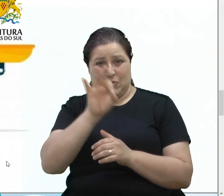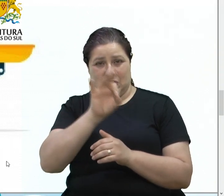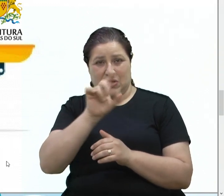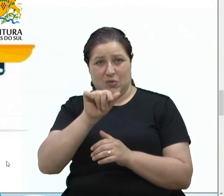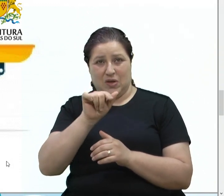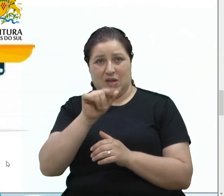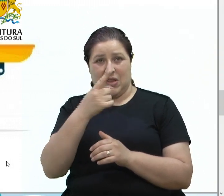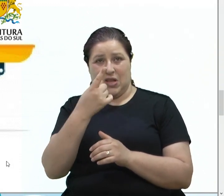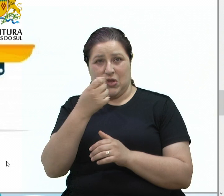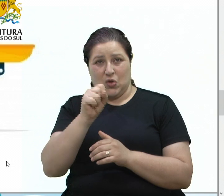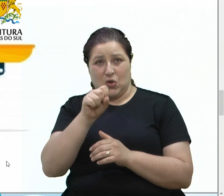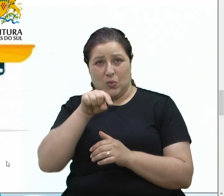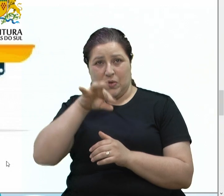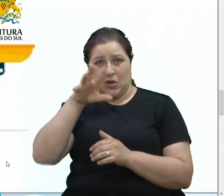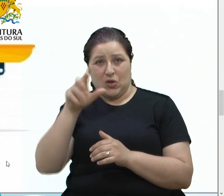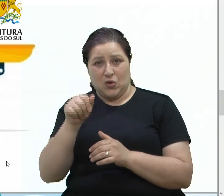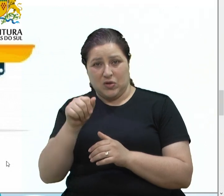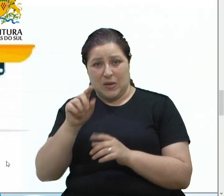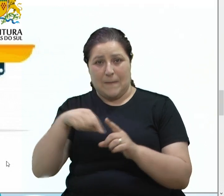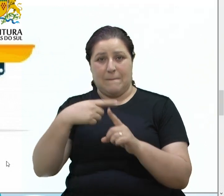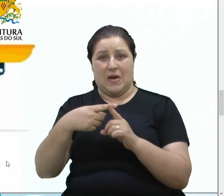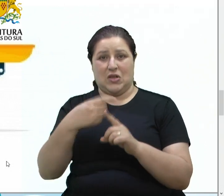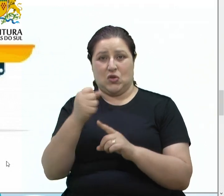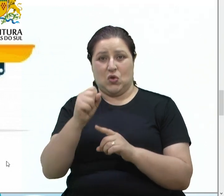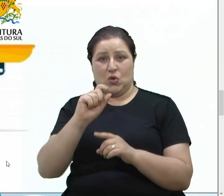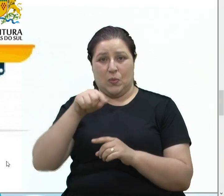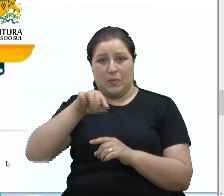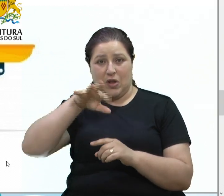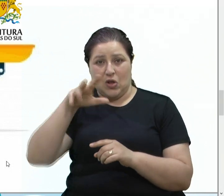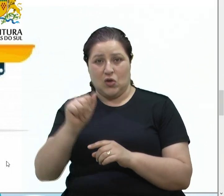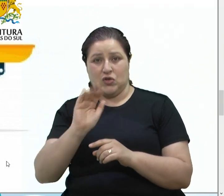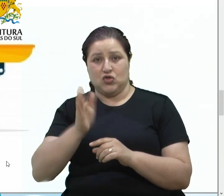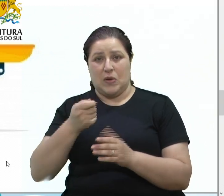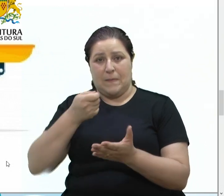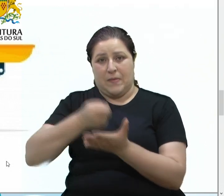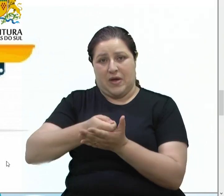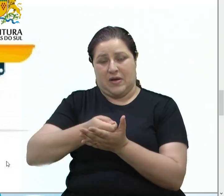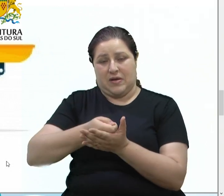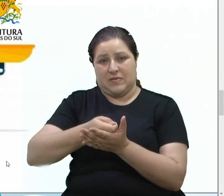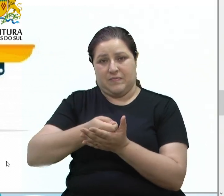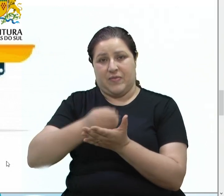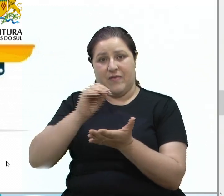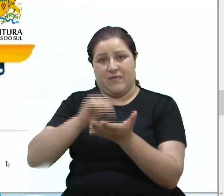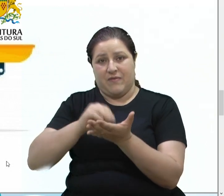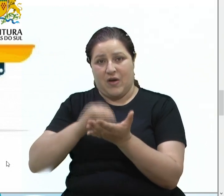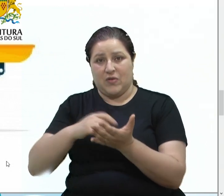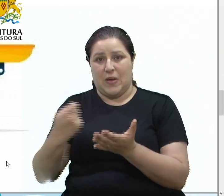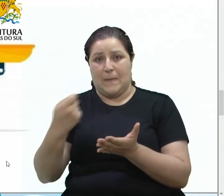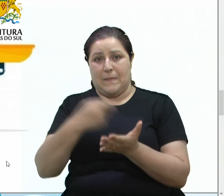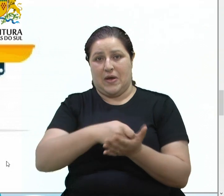além dos 8 milhões que ele já paga, que estão deixando de ser pago para a Prefeitura.